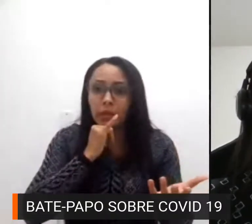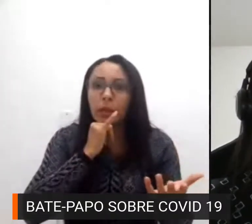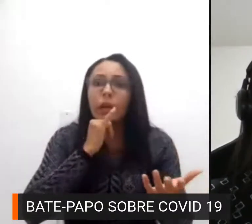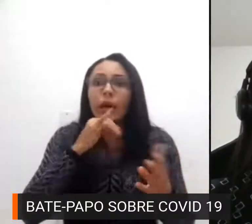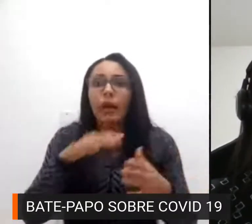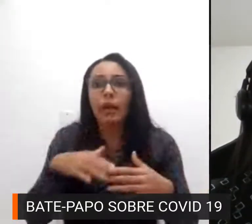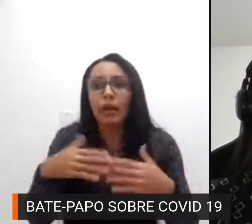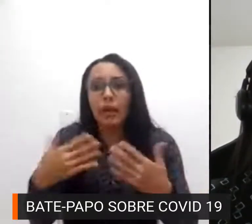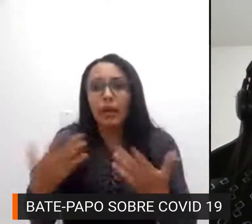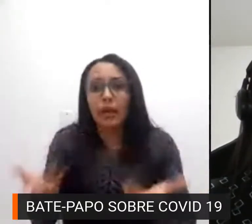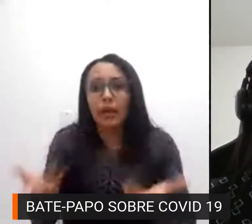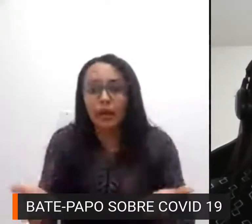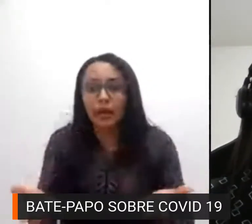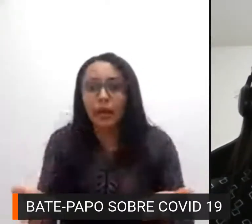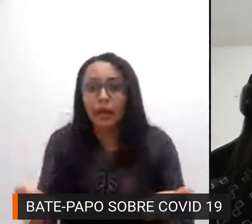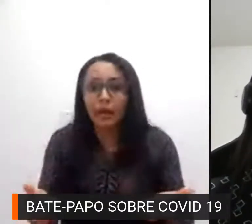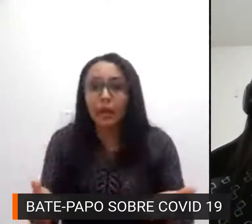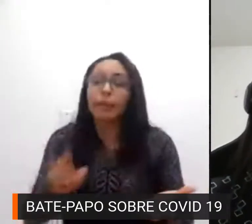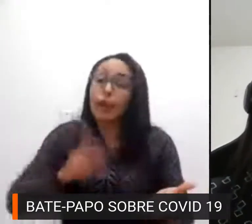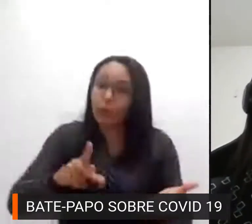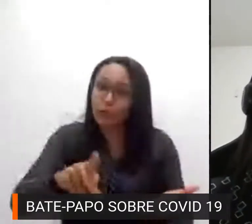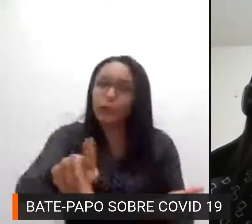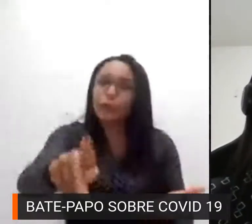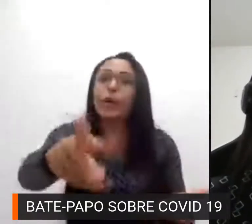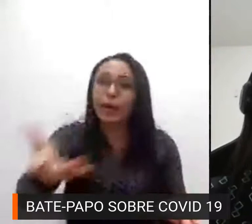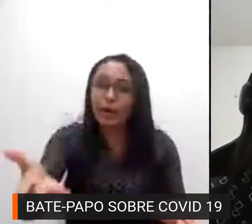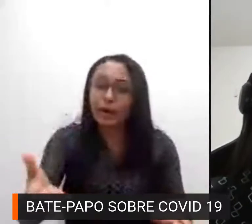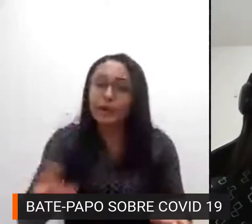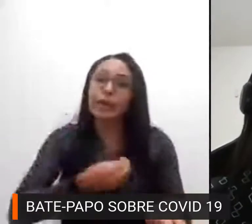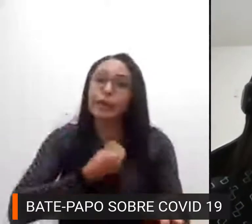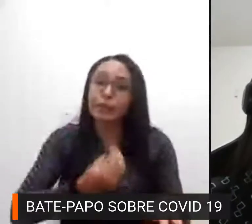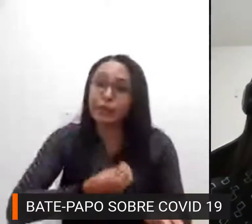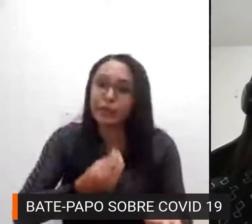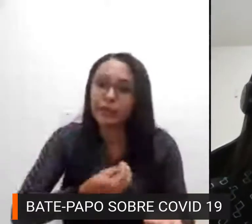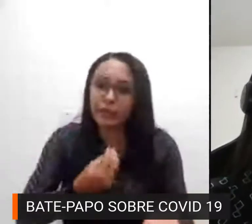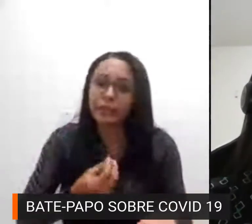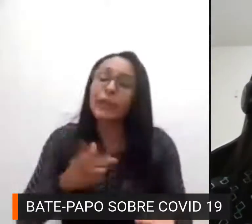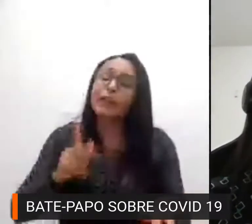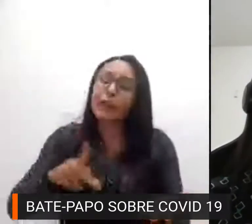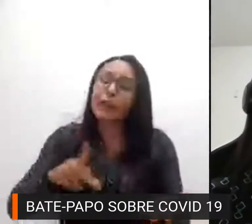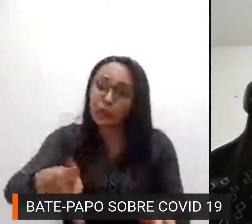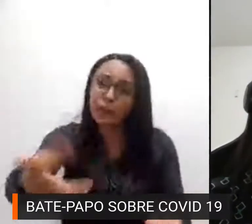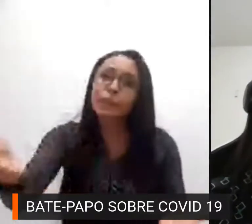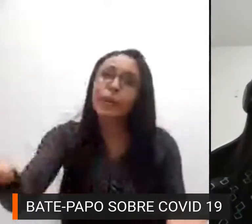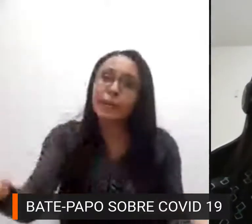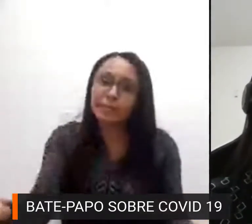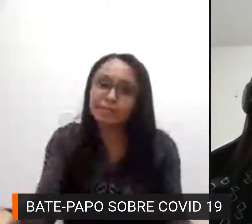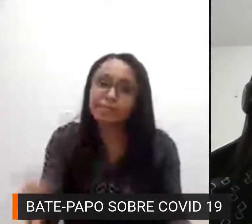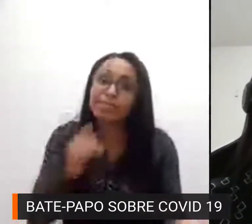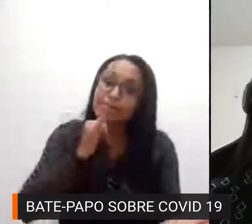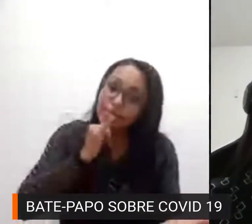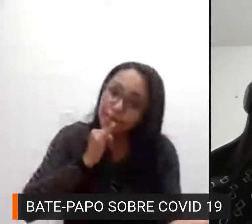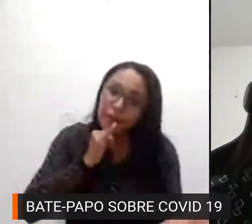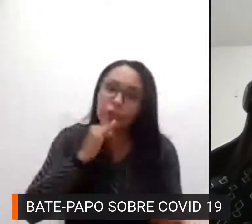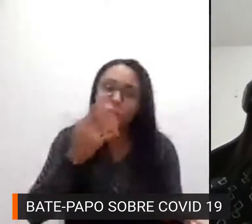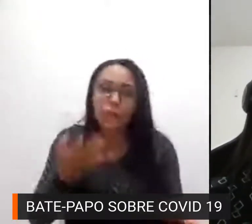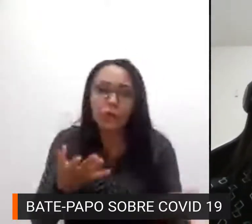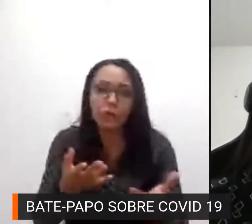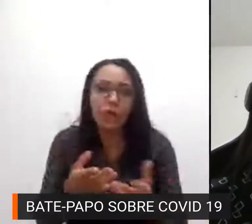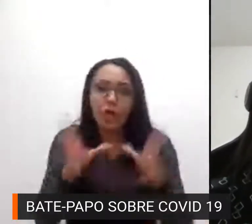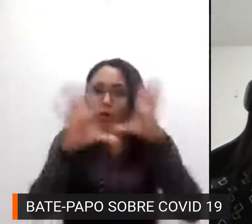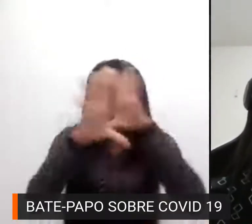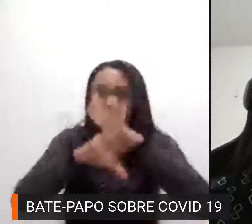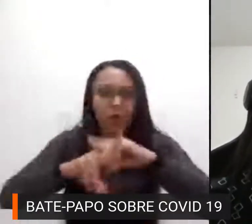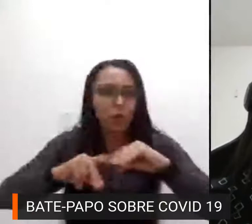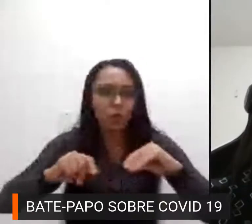nossas vidas, já que ele apareceu, ele vai continuar existindo, não é algo que vai desaparecer assim tão fácil. Então,